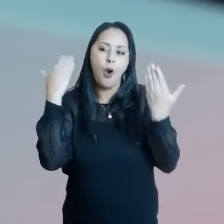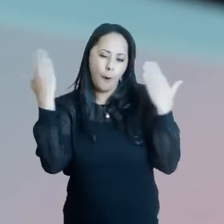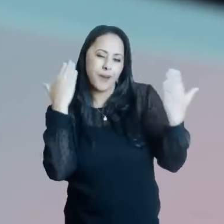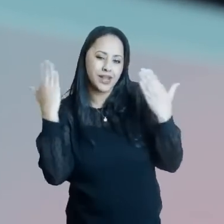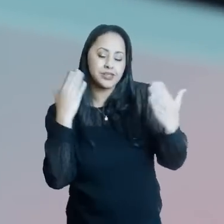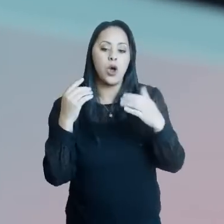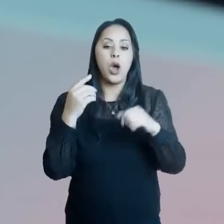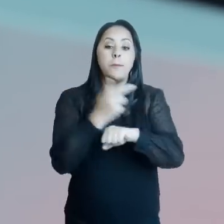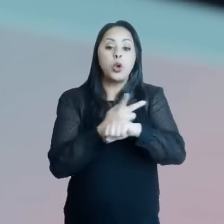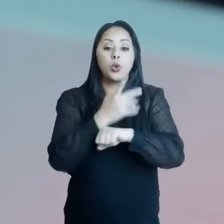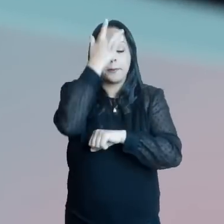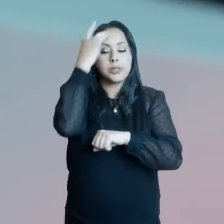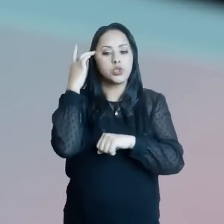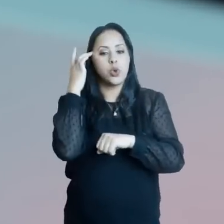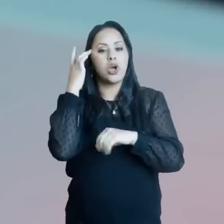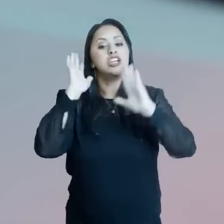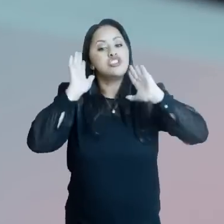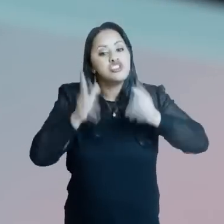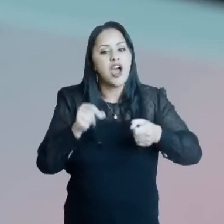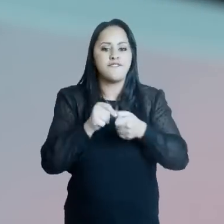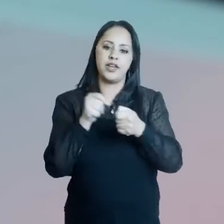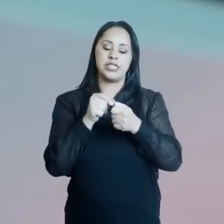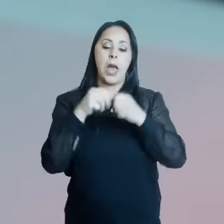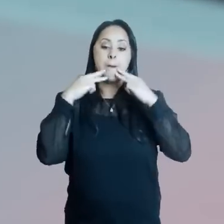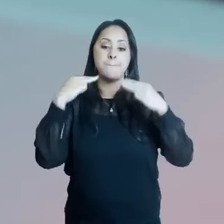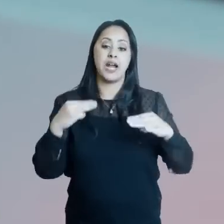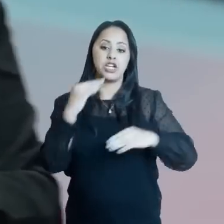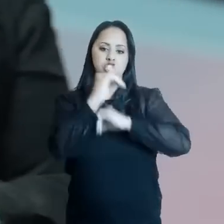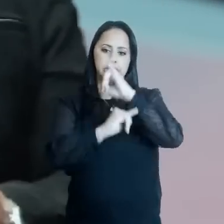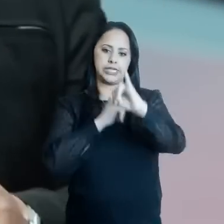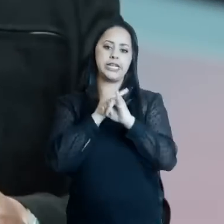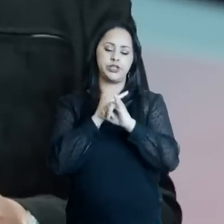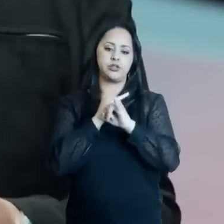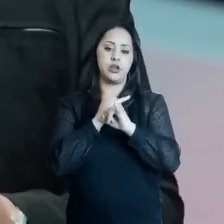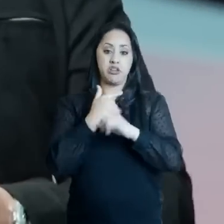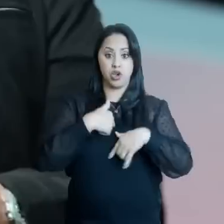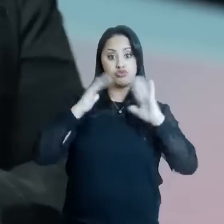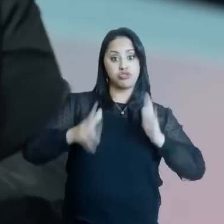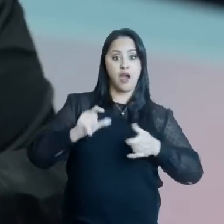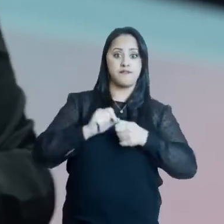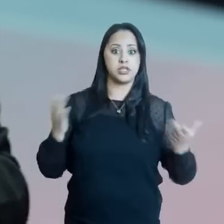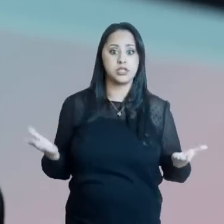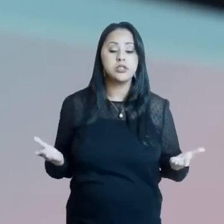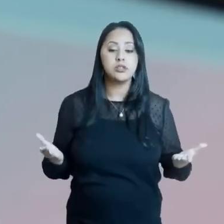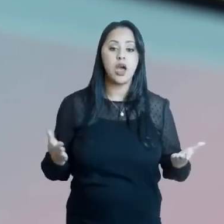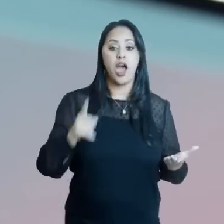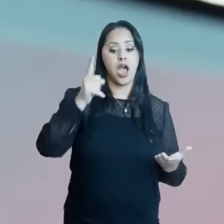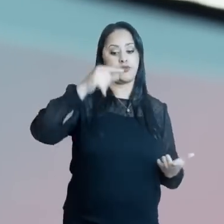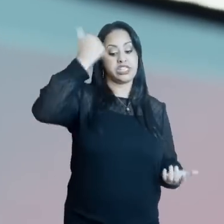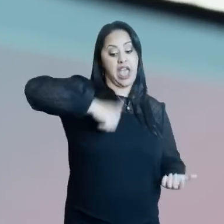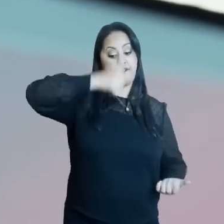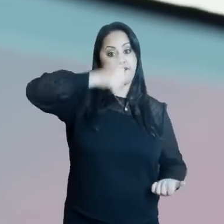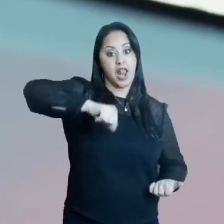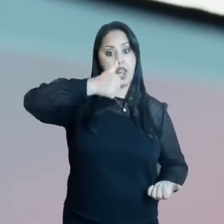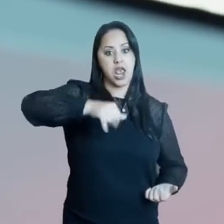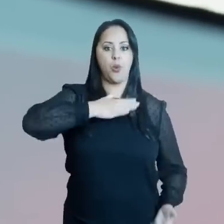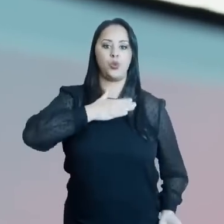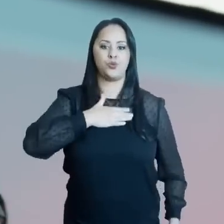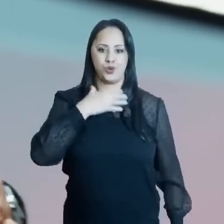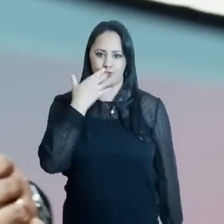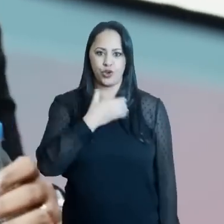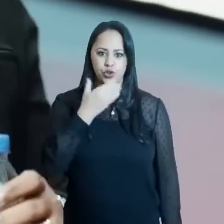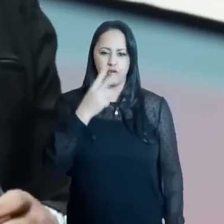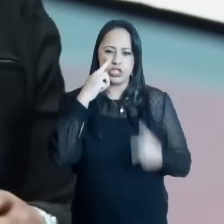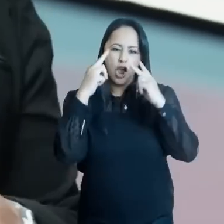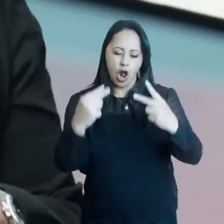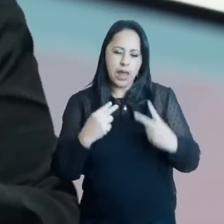fazer. Como, por exemplo, falando de marketing digital, eu sou uma pessoa que já fiz. Aí é para você avaliar os meus frutos. Se os meus frutos